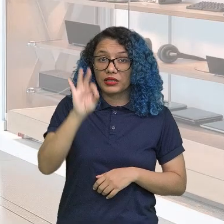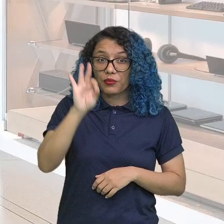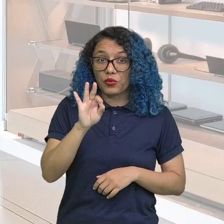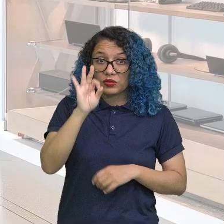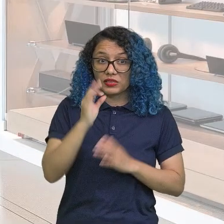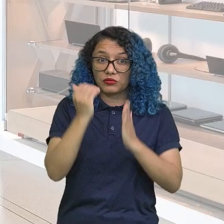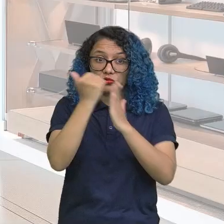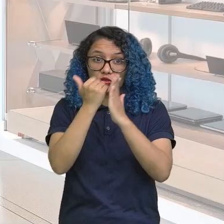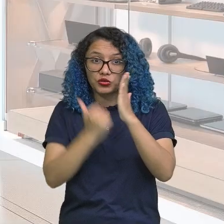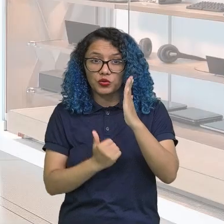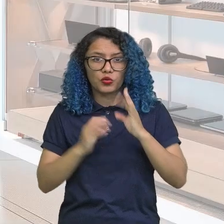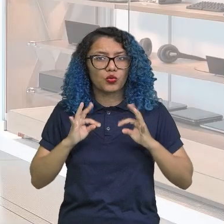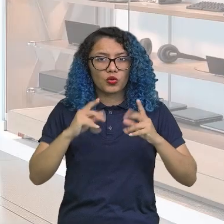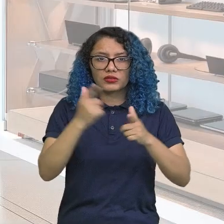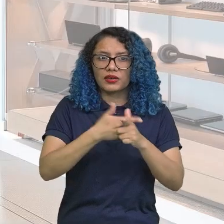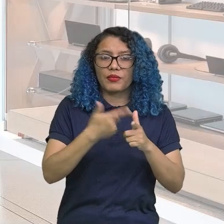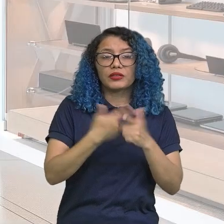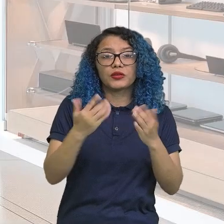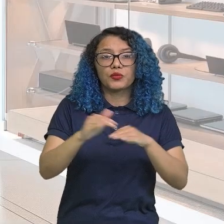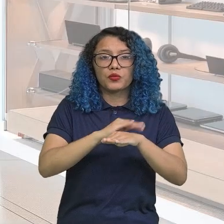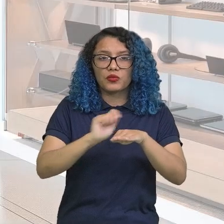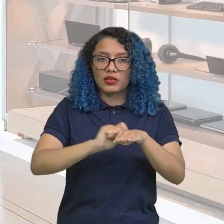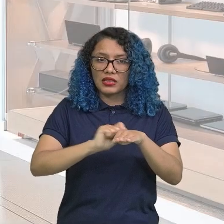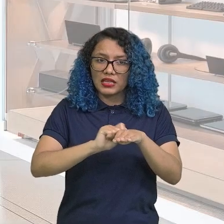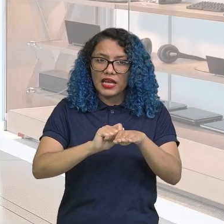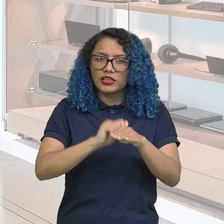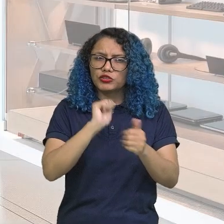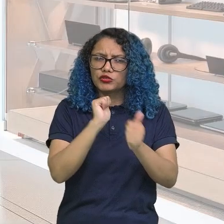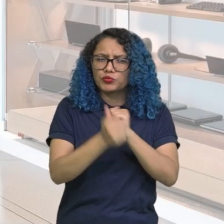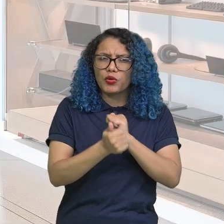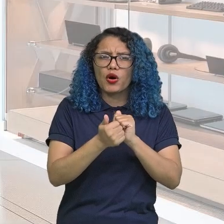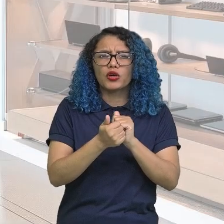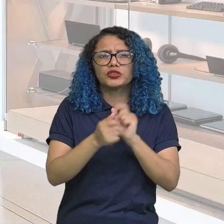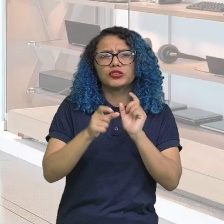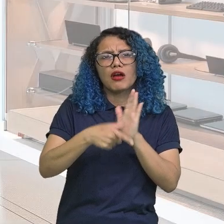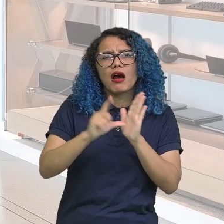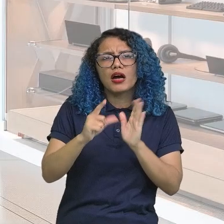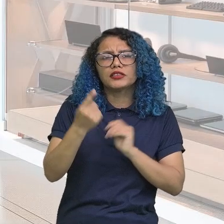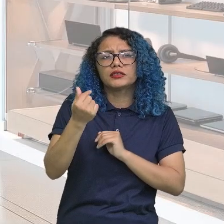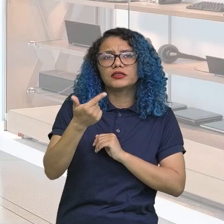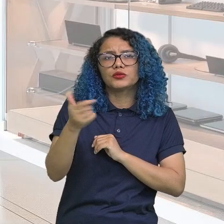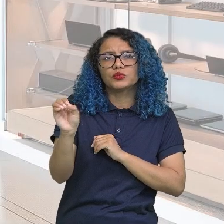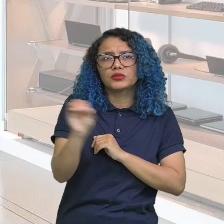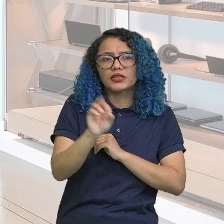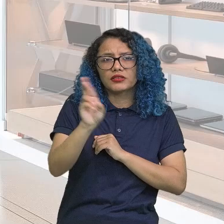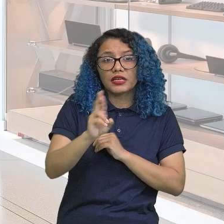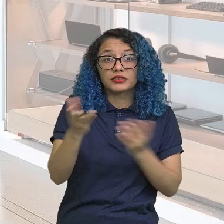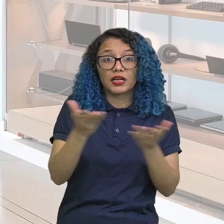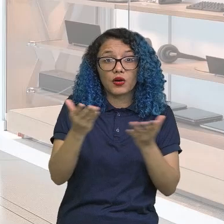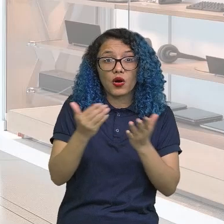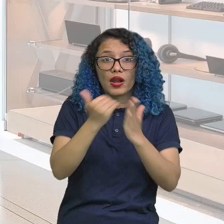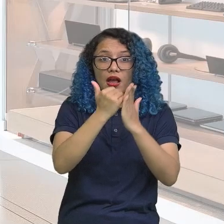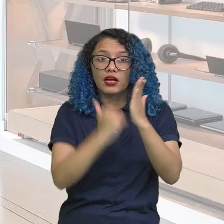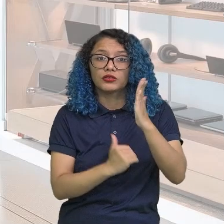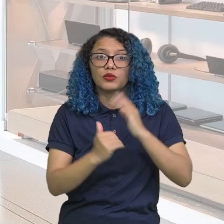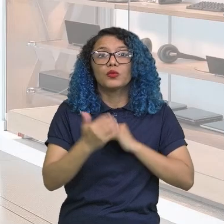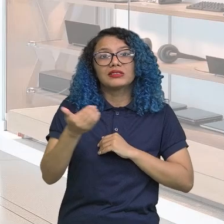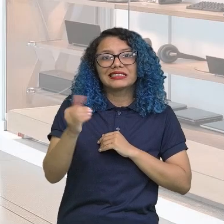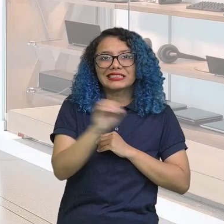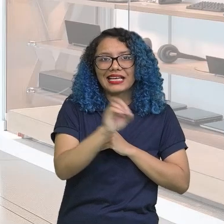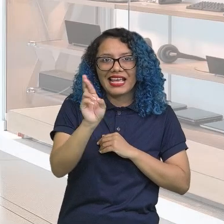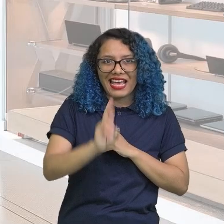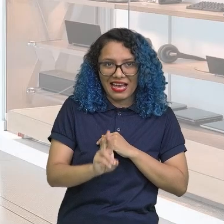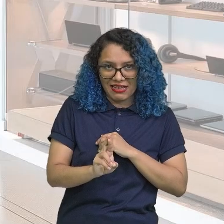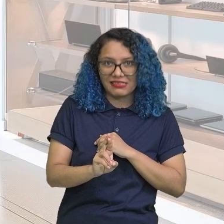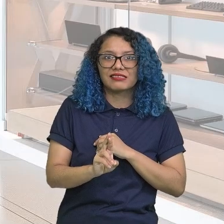tênis esportivo que estava ali de R$200 passou a um preço de R$100. Mas avançando aqui na nossa